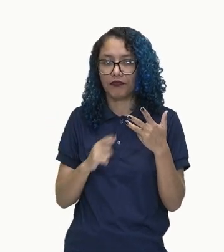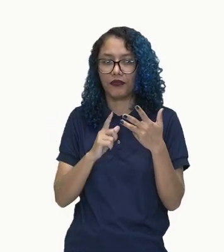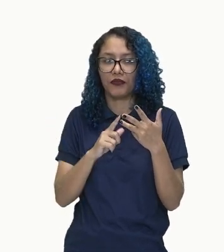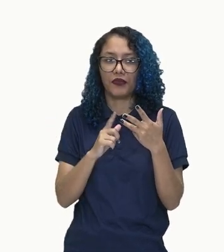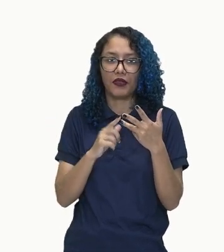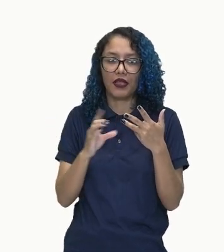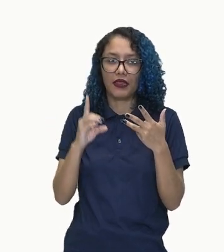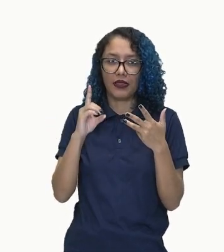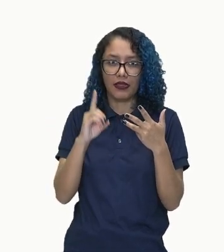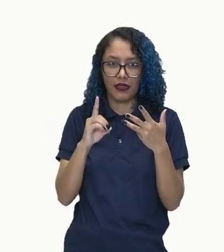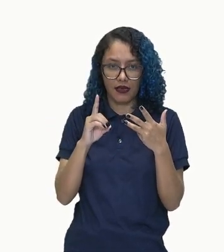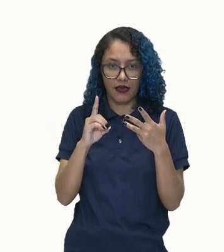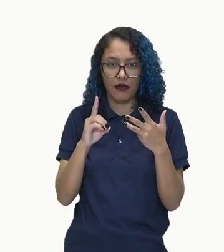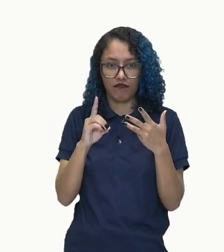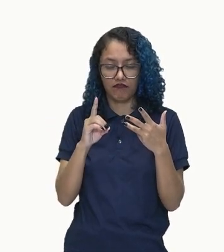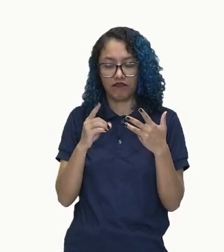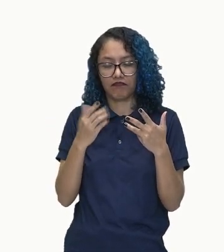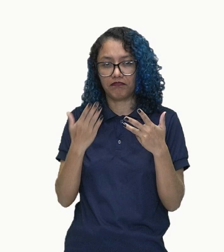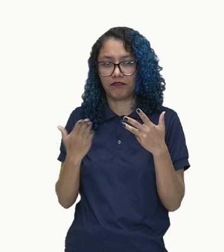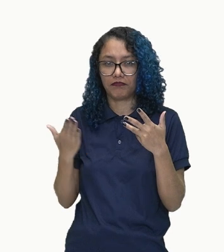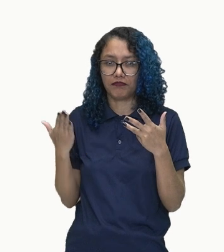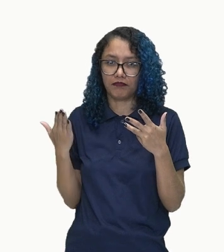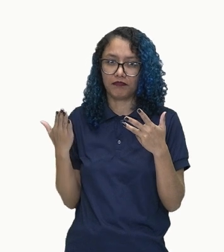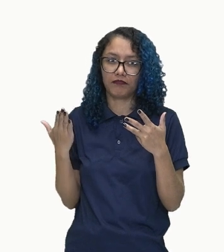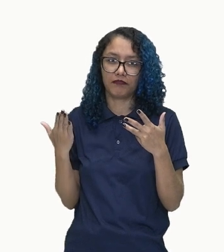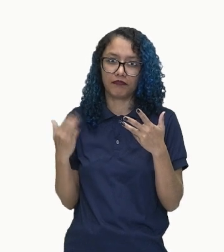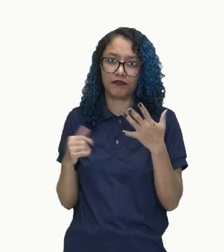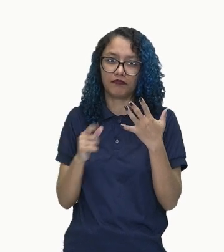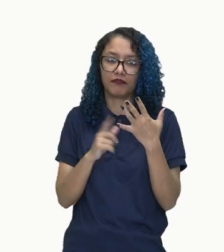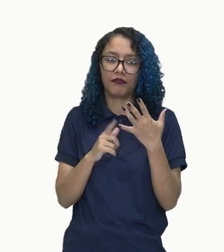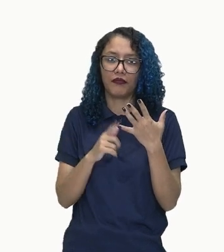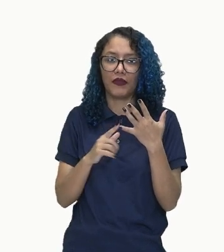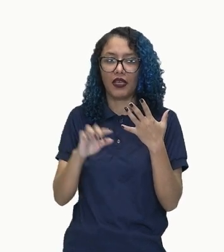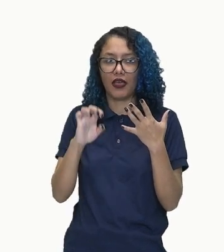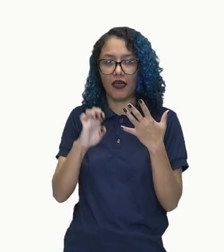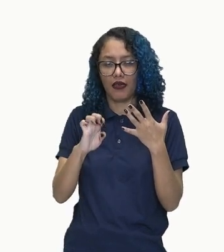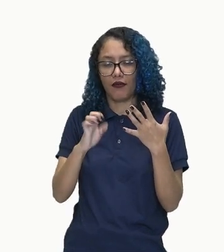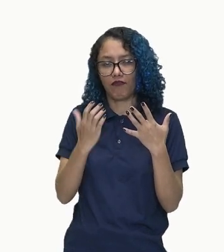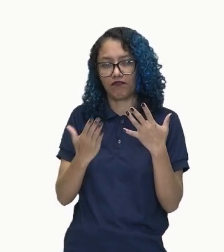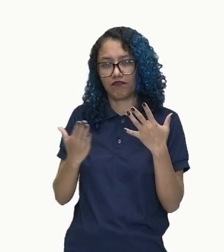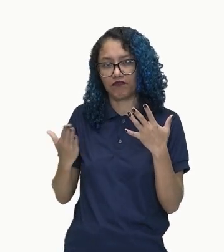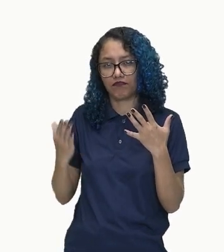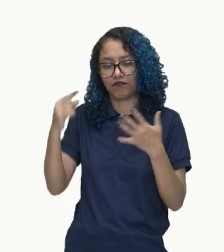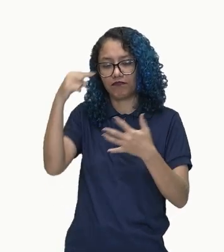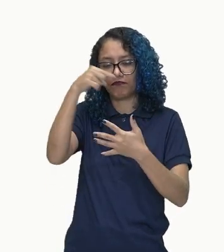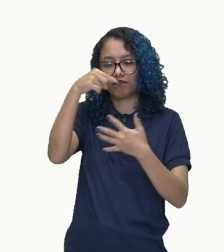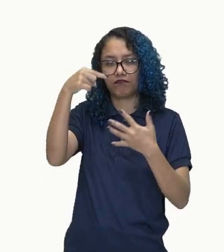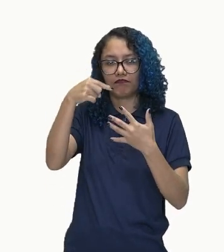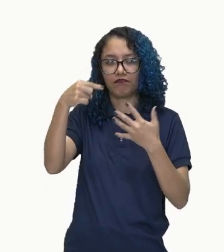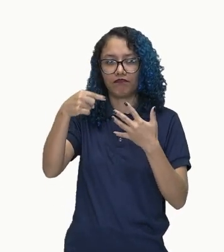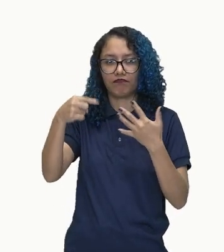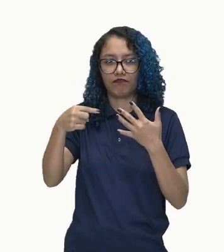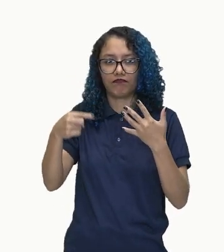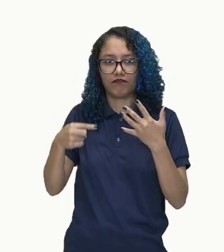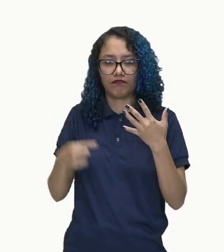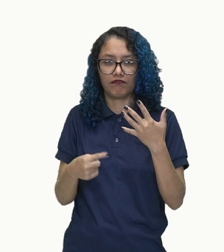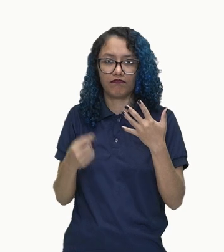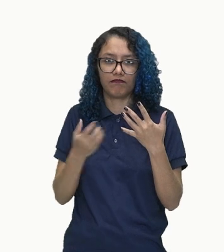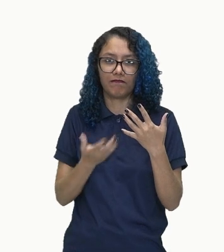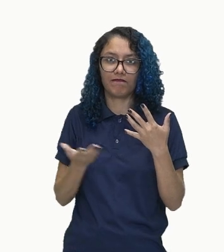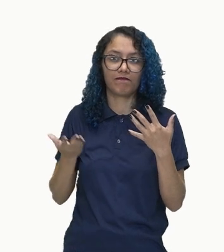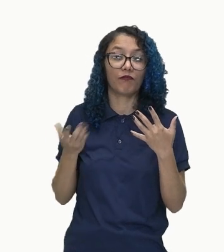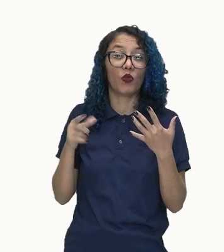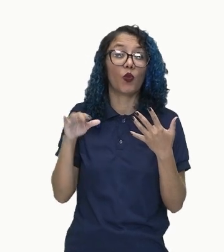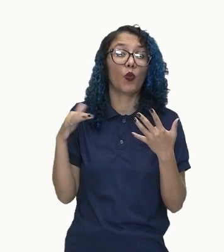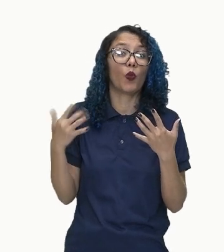reagentes. A massa dos produtos e dos reagentes não está relacionada. E letra A é a massa dos